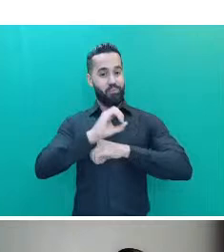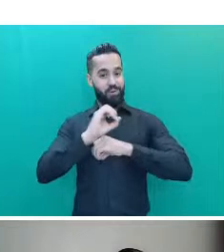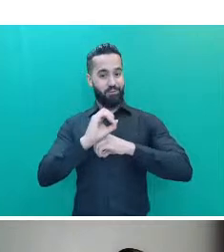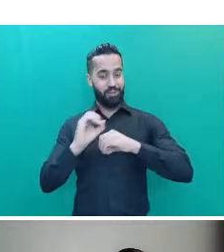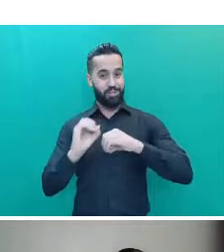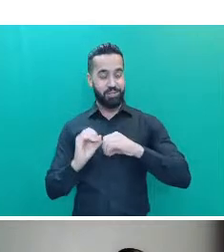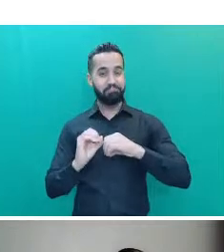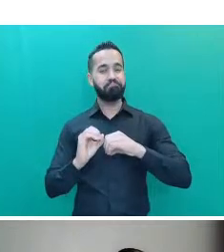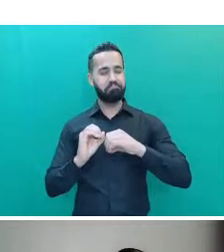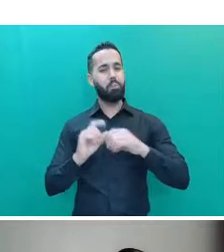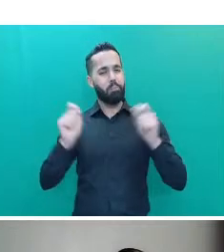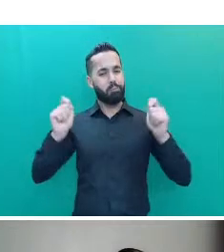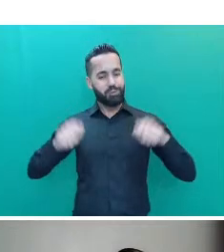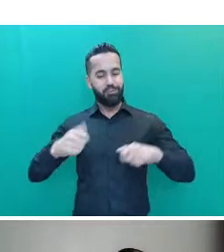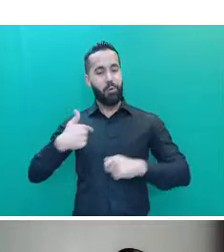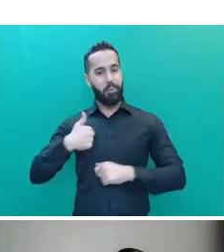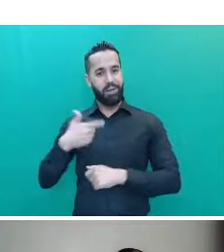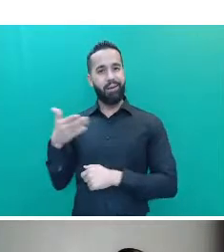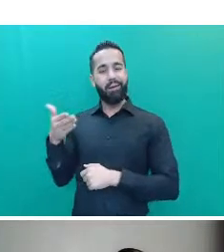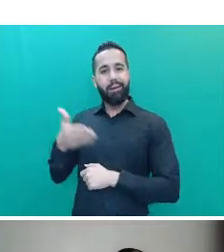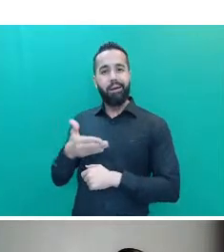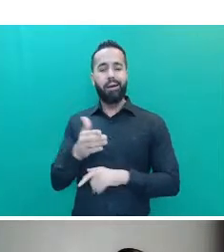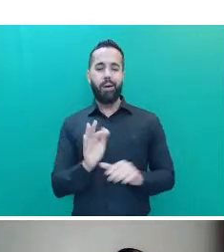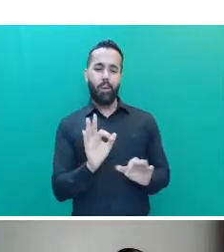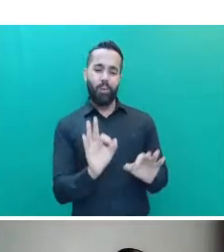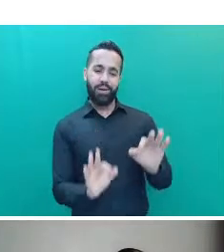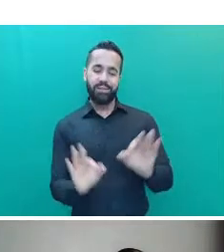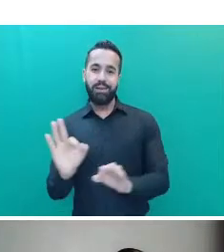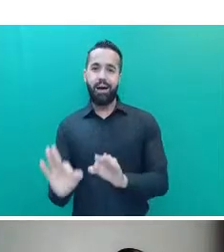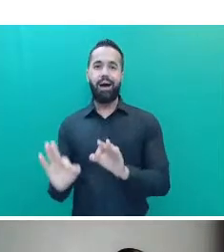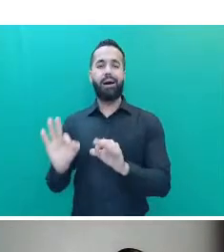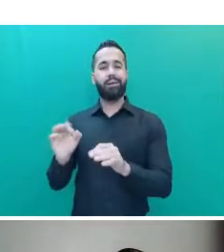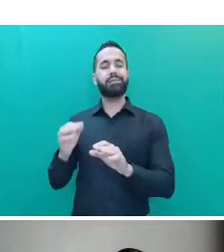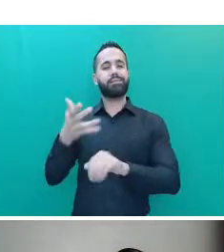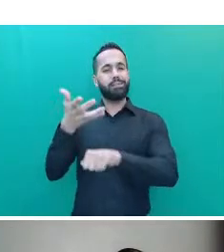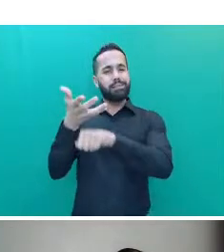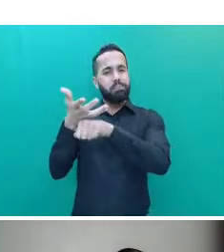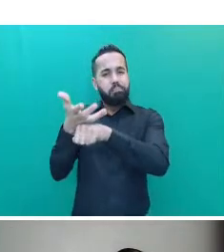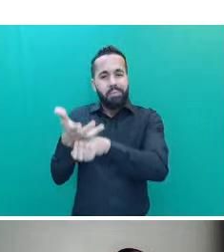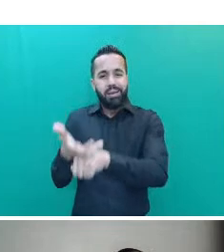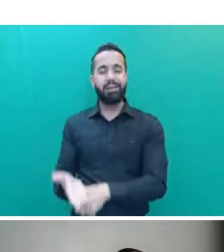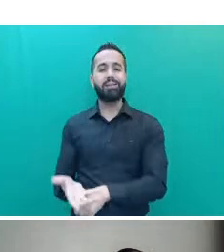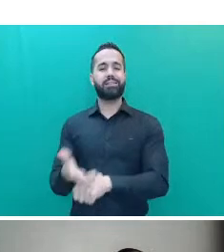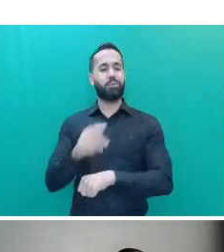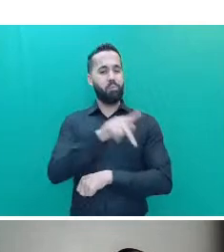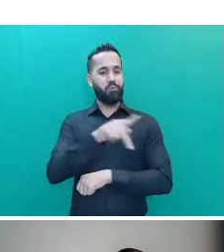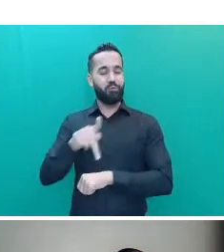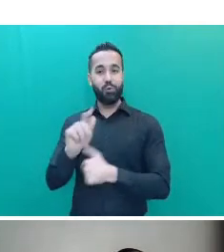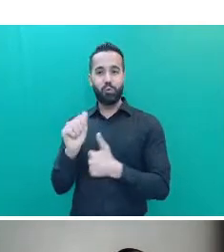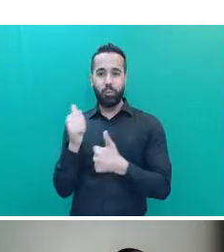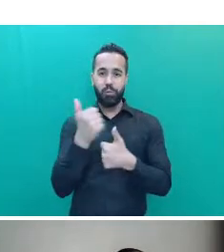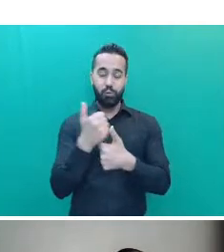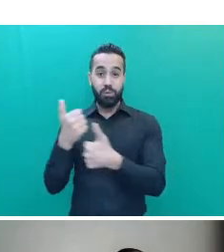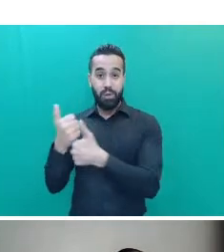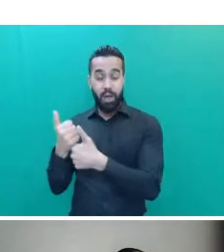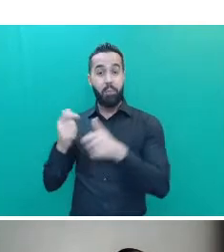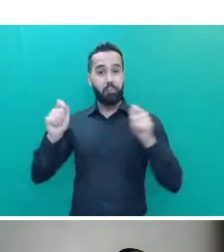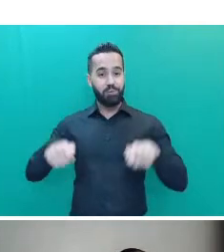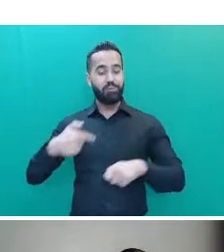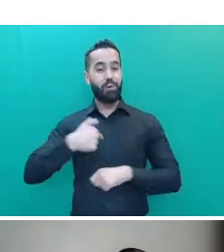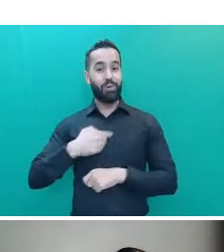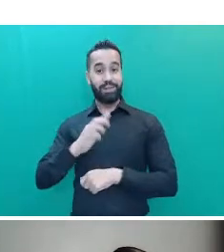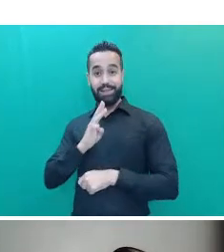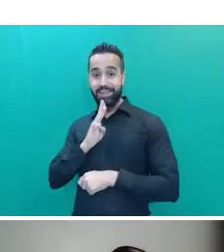departamento teve que se reorganizar com disciplinas, assumir as minhas disciplinas para que eu tivesse 3 anos de licença para fazer o